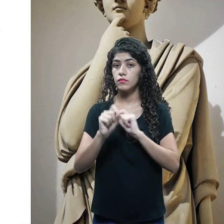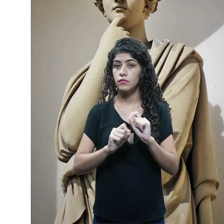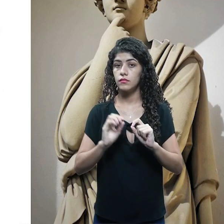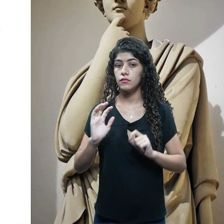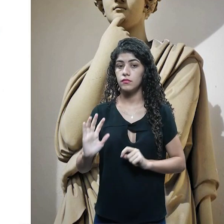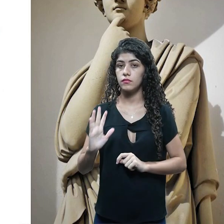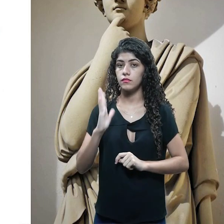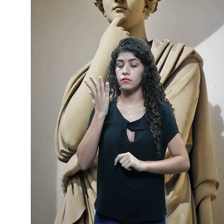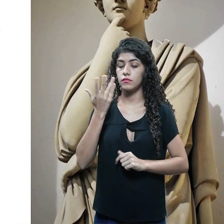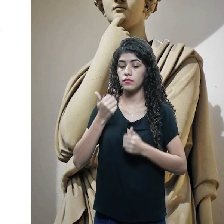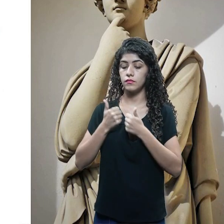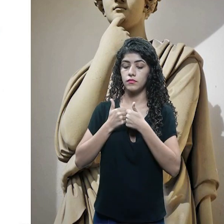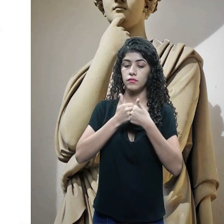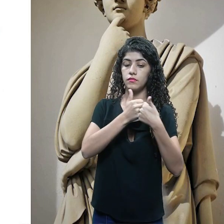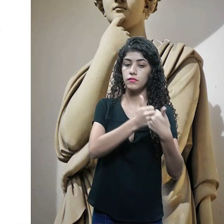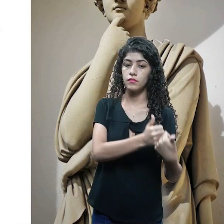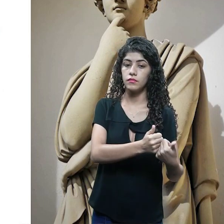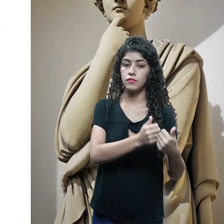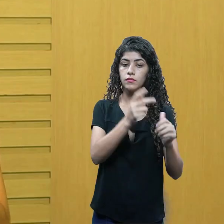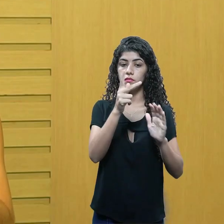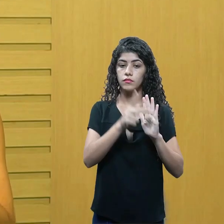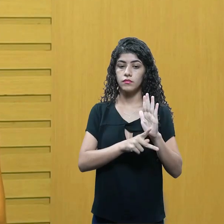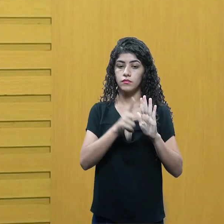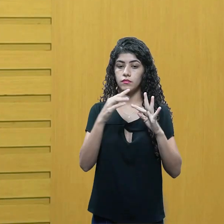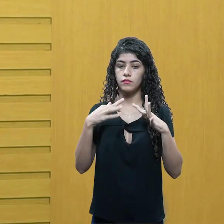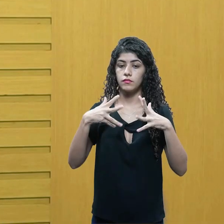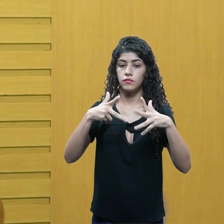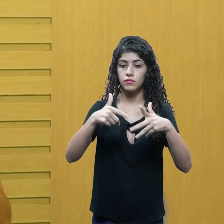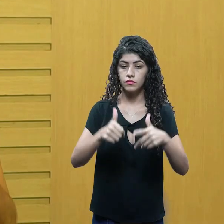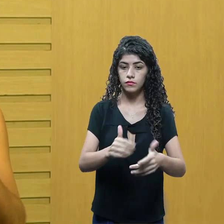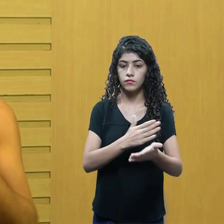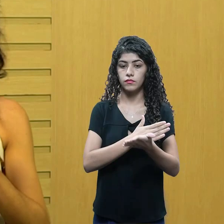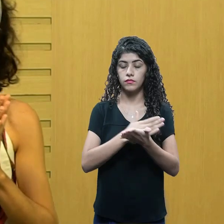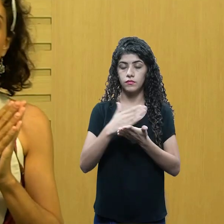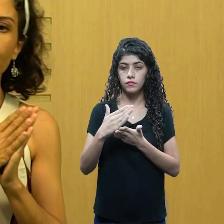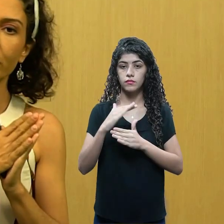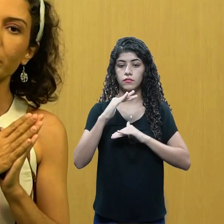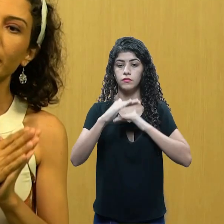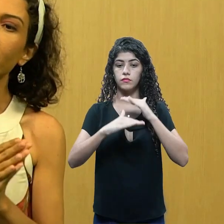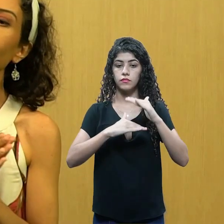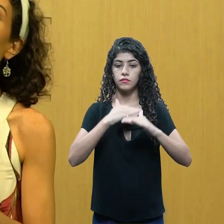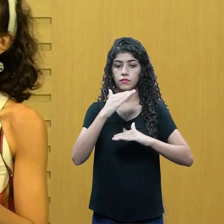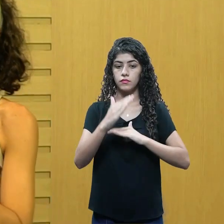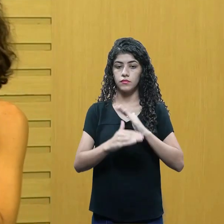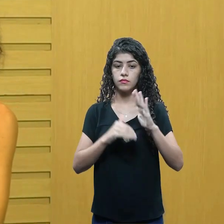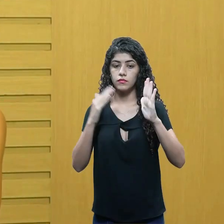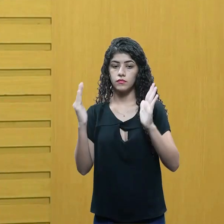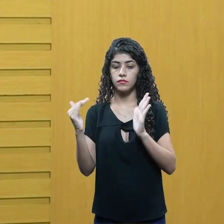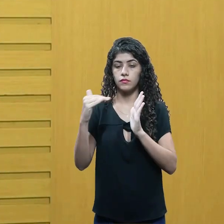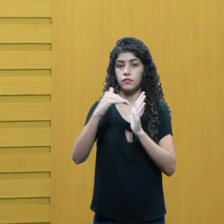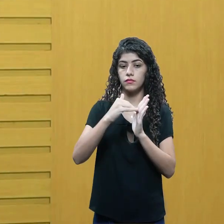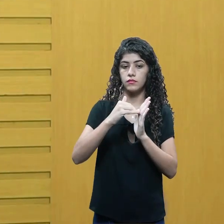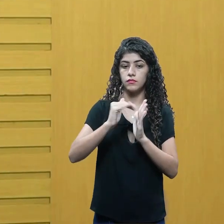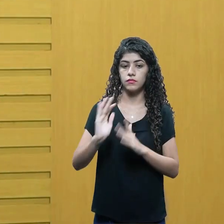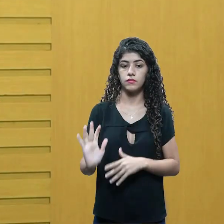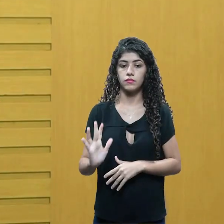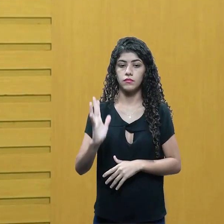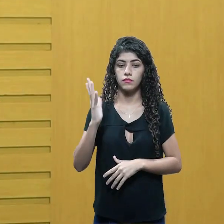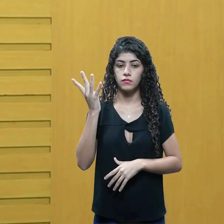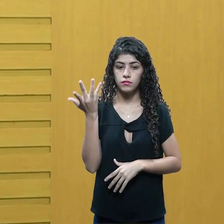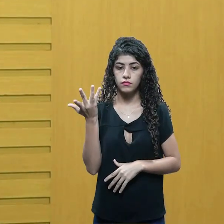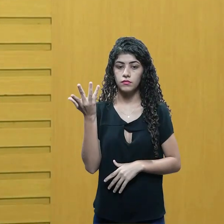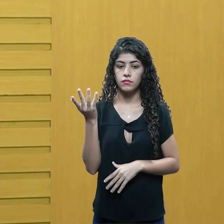prestação de contas, ela acompanha todo o processo de feitura do filme, desde o seu desenvolvimento até o